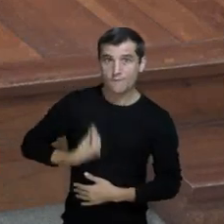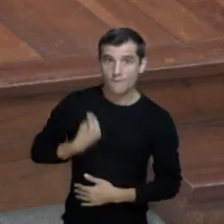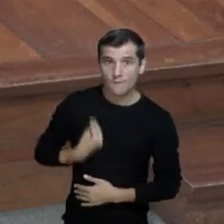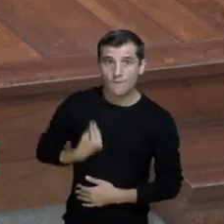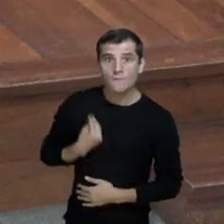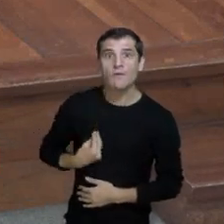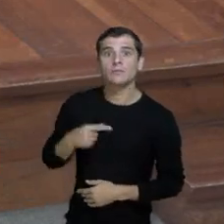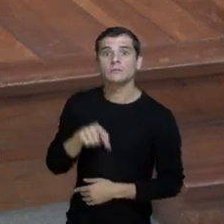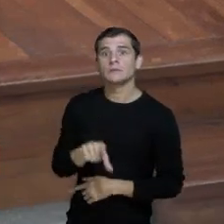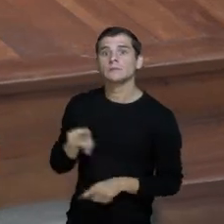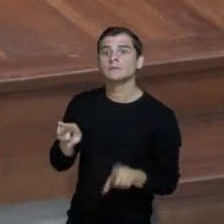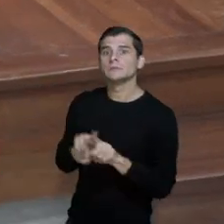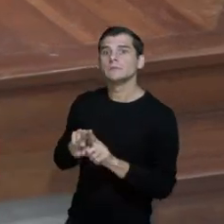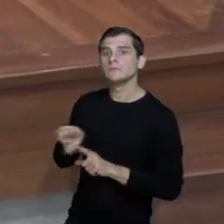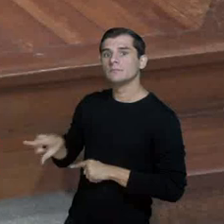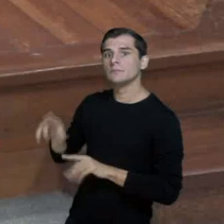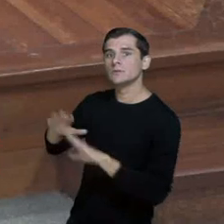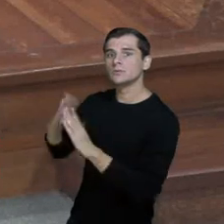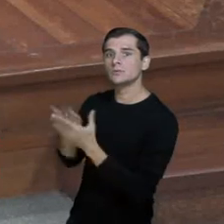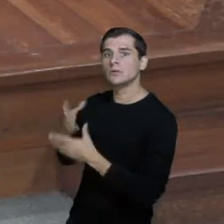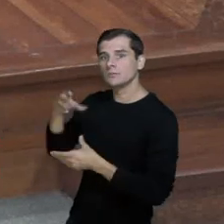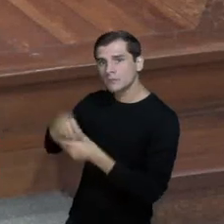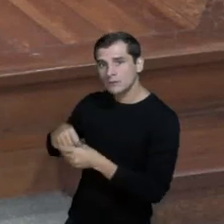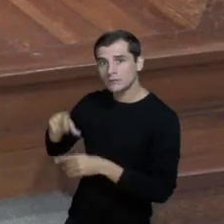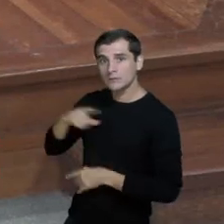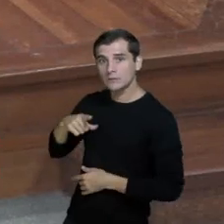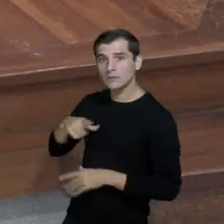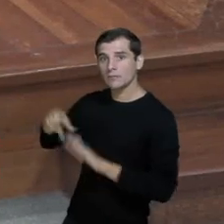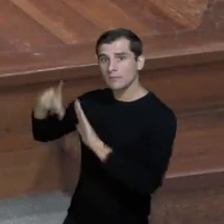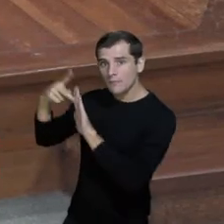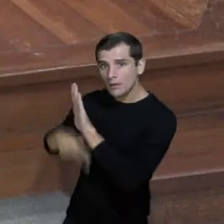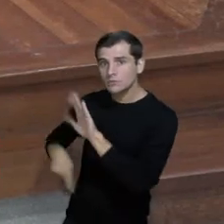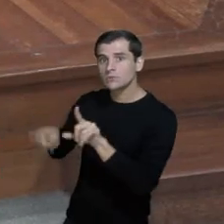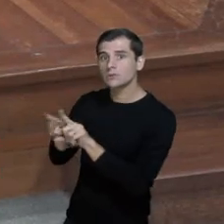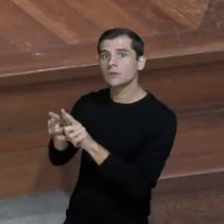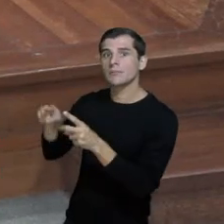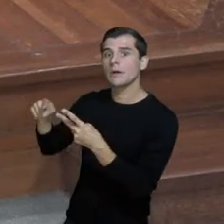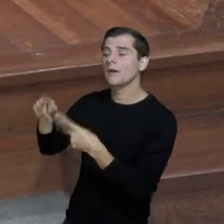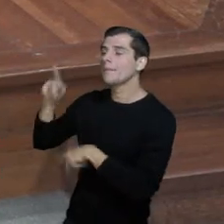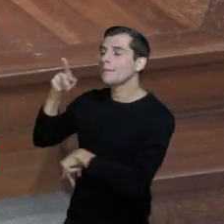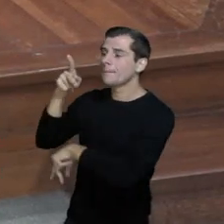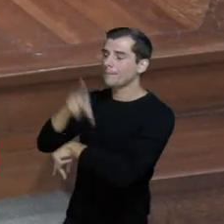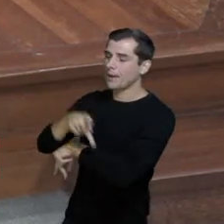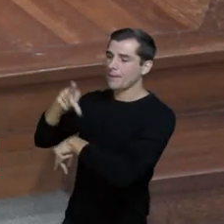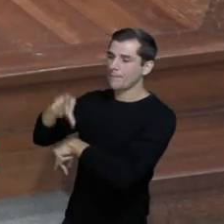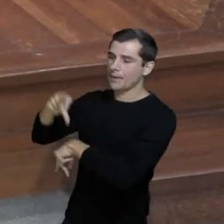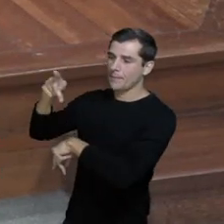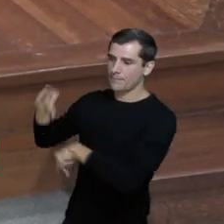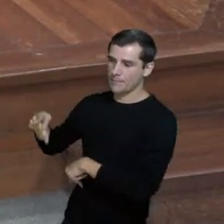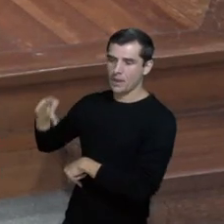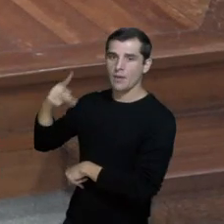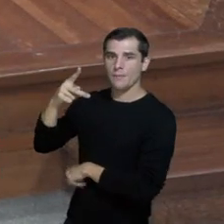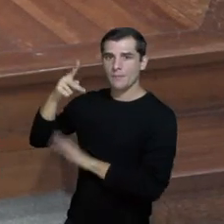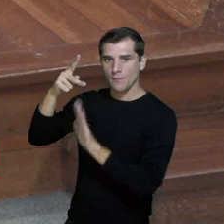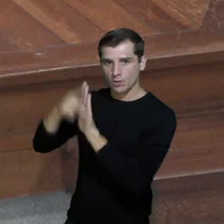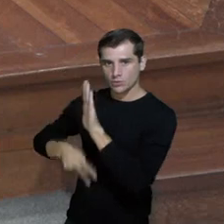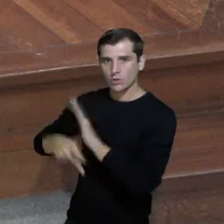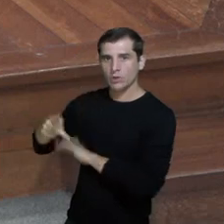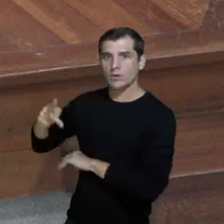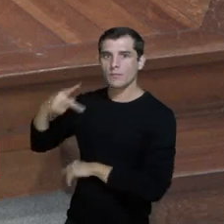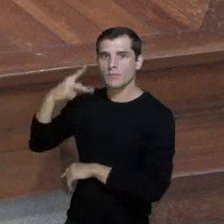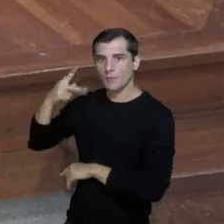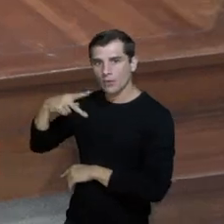o que tem nas escolas enquanto projeto político pedagógico projeto de proposta de